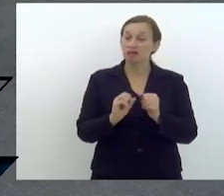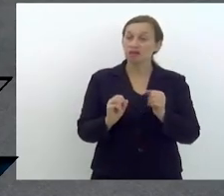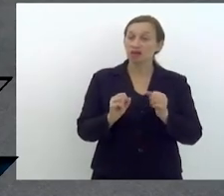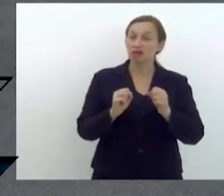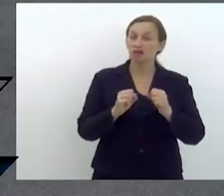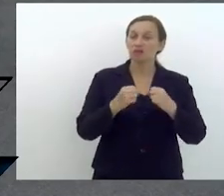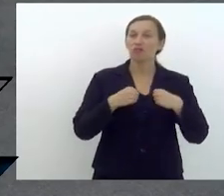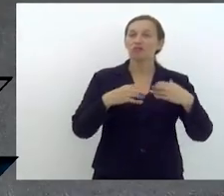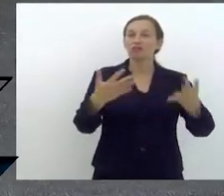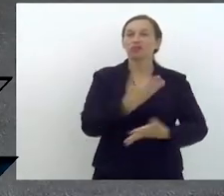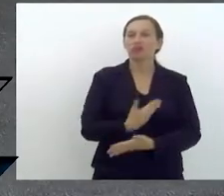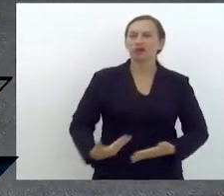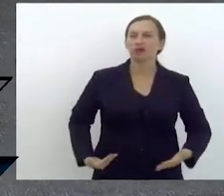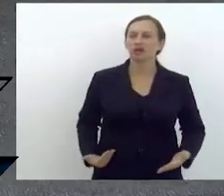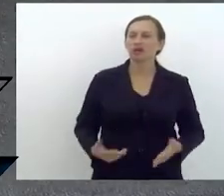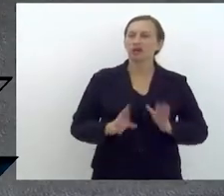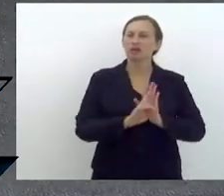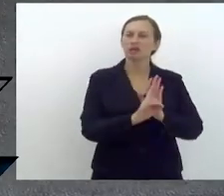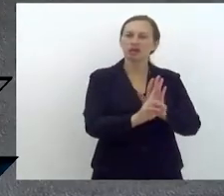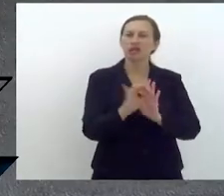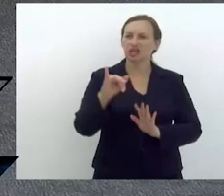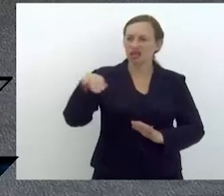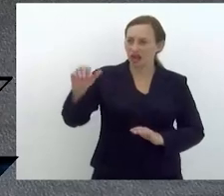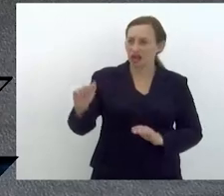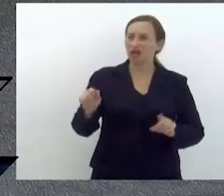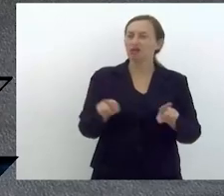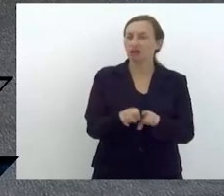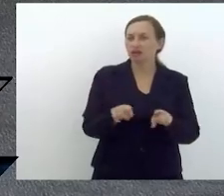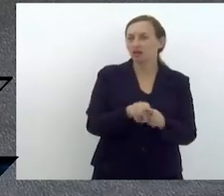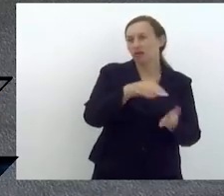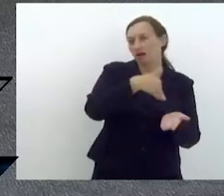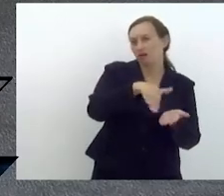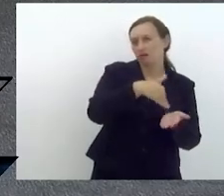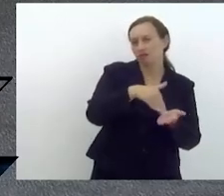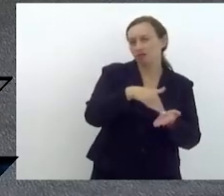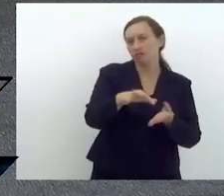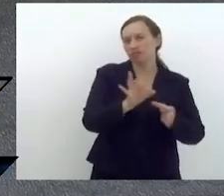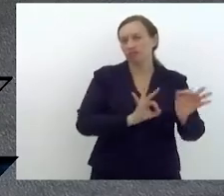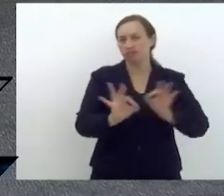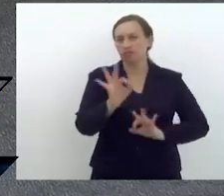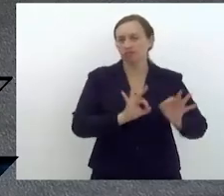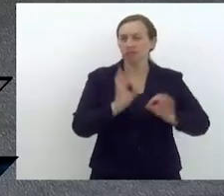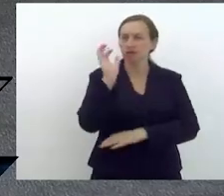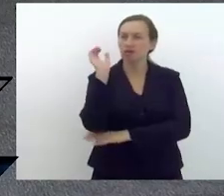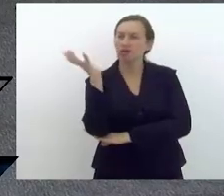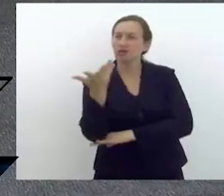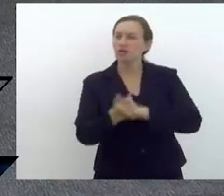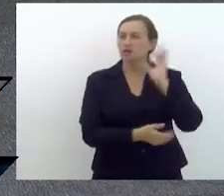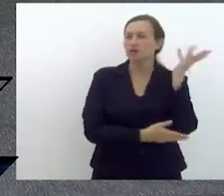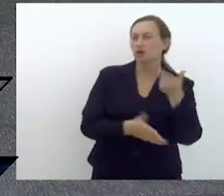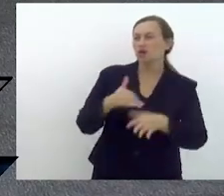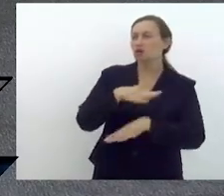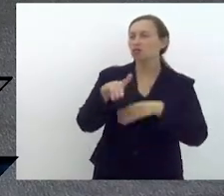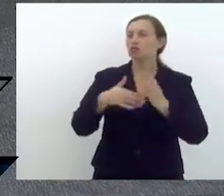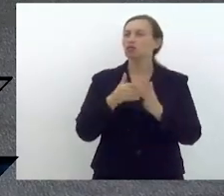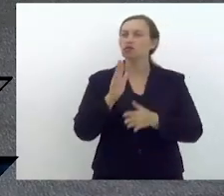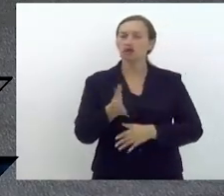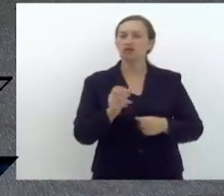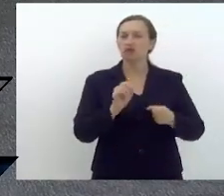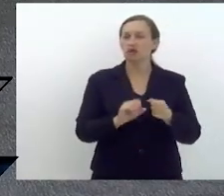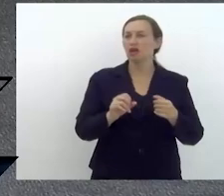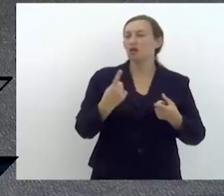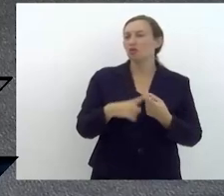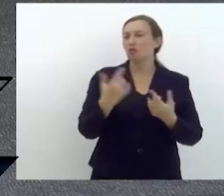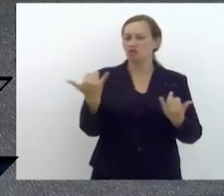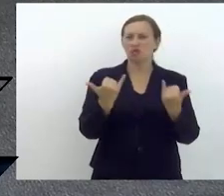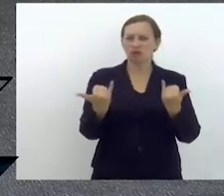audiência pública trazia não só os representantes do Enéa como a própria Secretaria de Meio Ambiente e todos os procedimentos já foram feitos até agora porque a